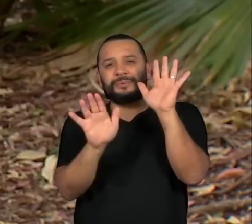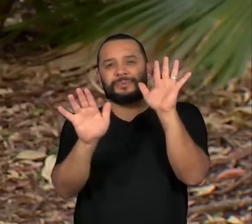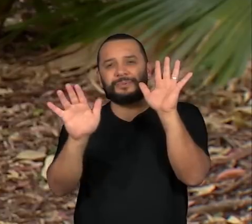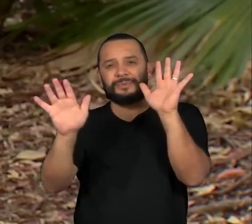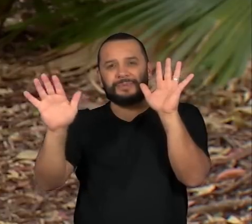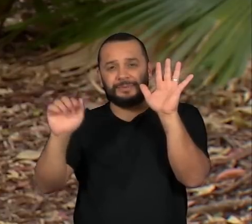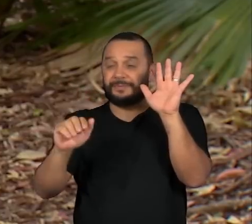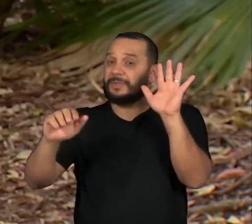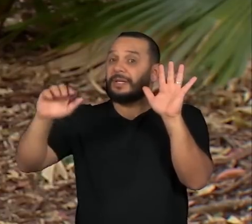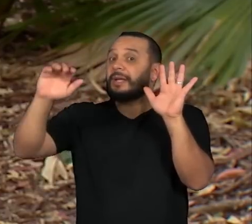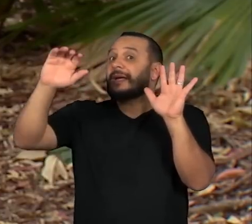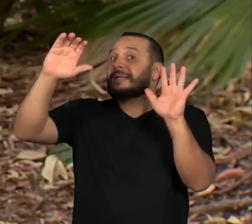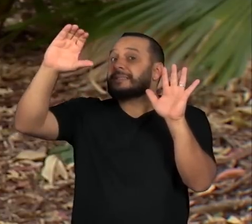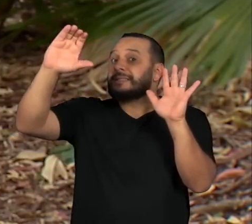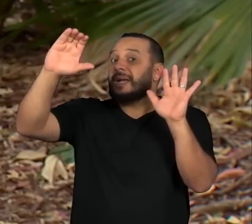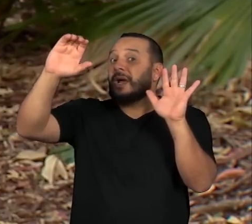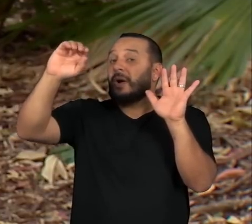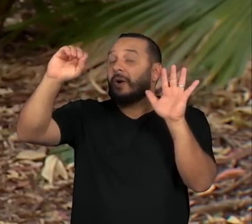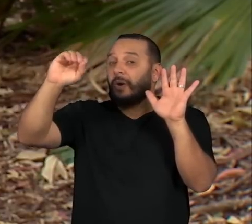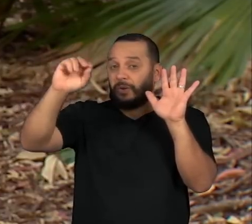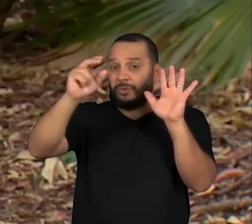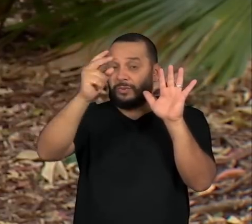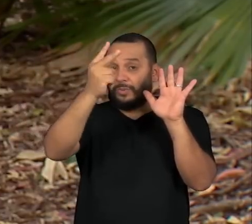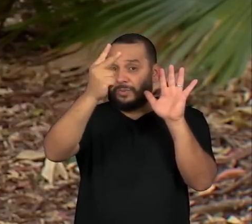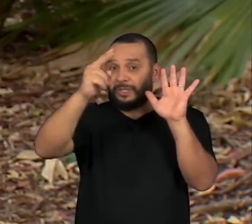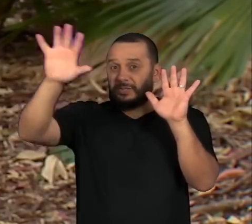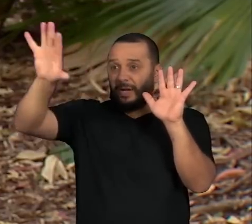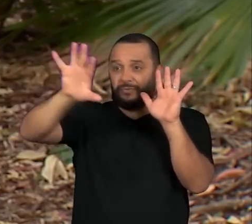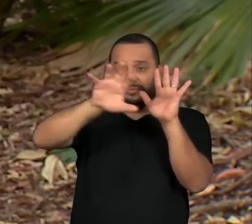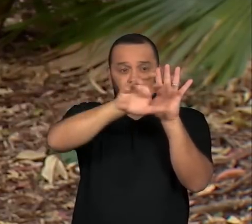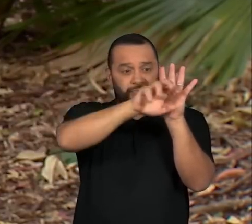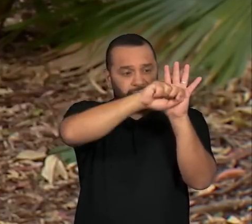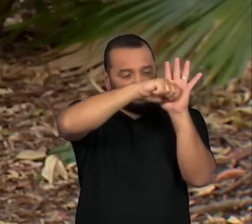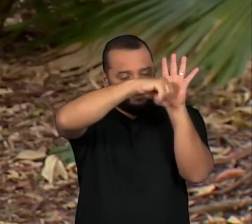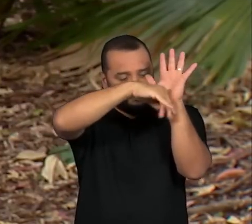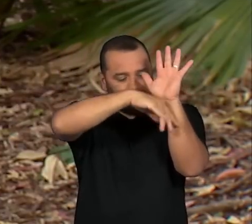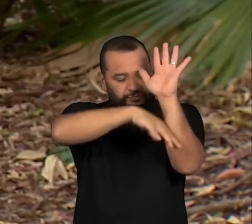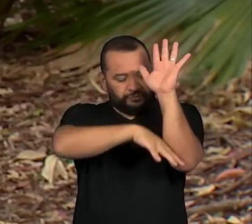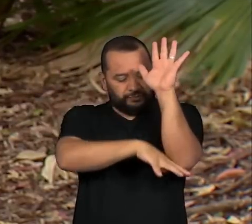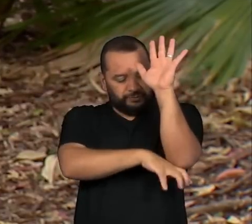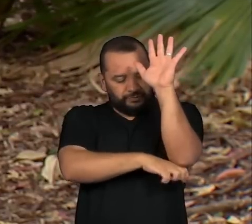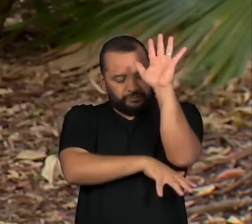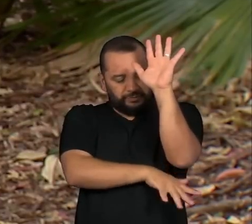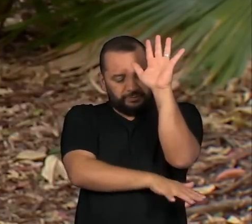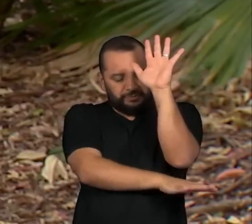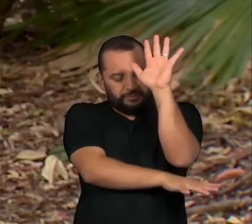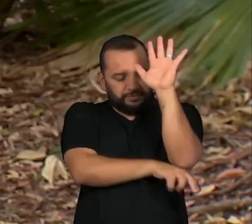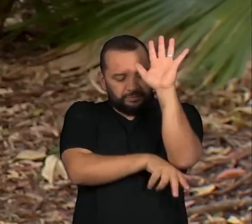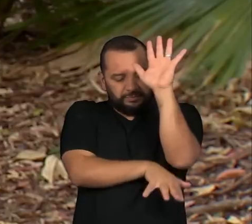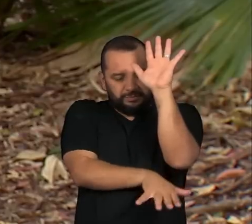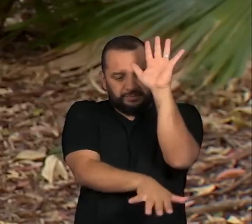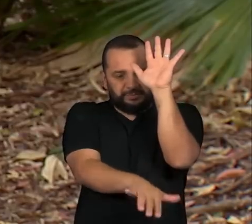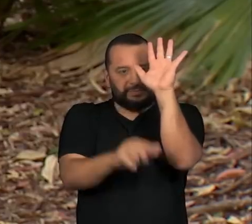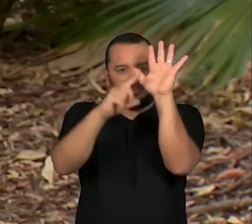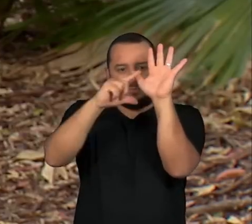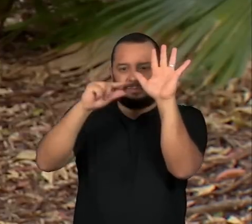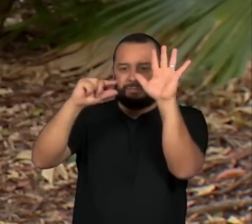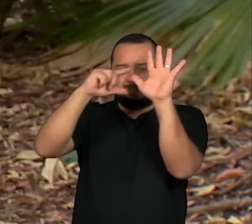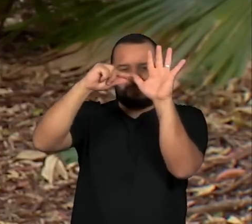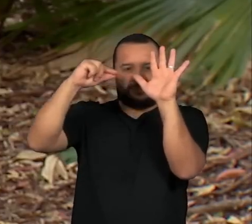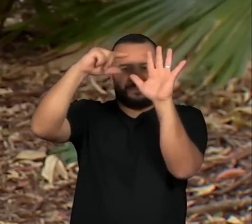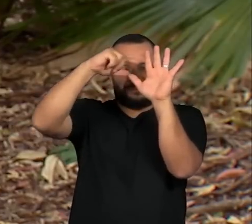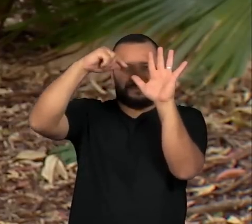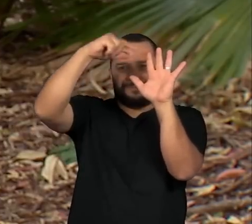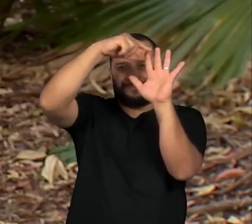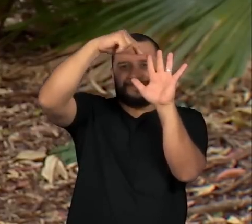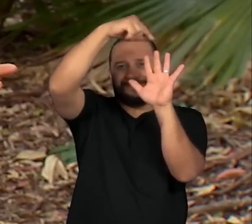CO2, é o combustível para o crescimento das raízes, dos troncos e das folhas. Esse processo se chama sequestro